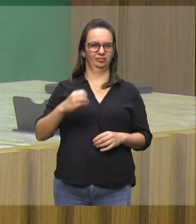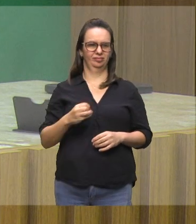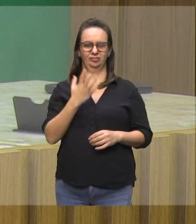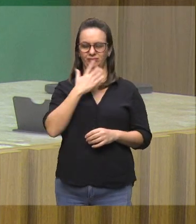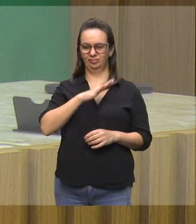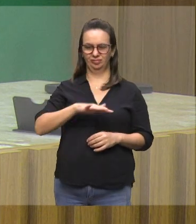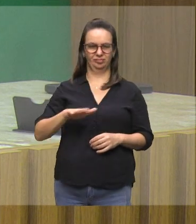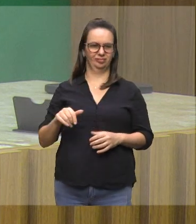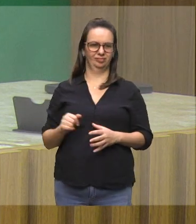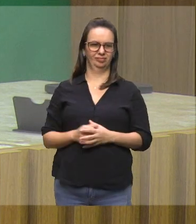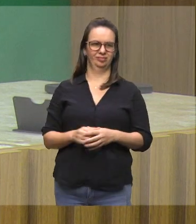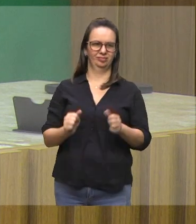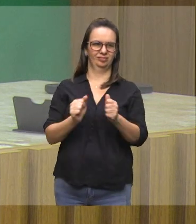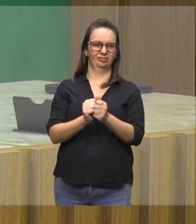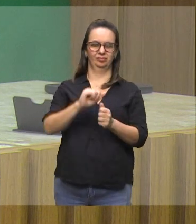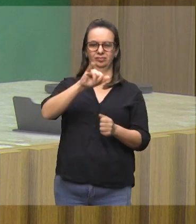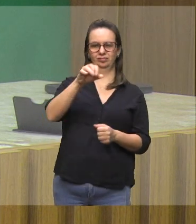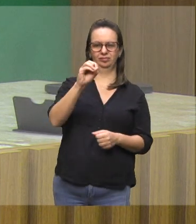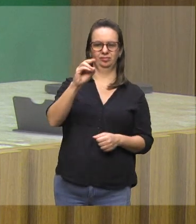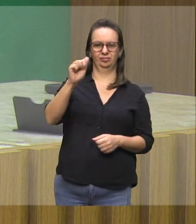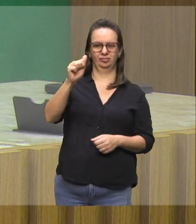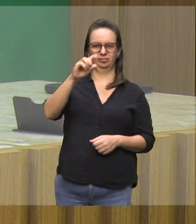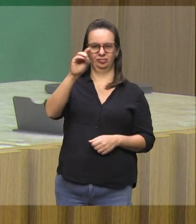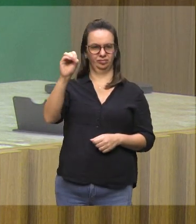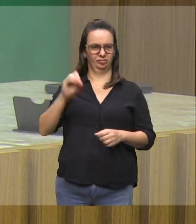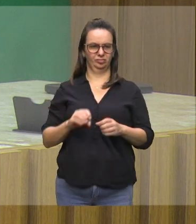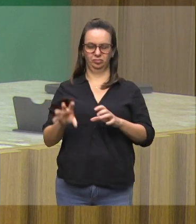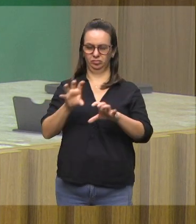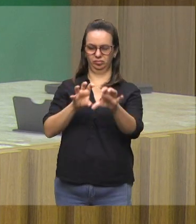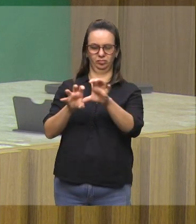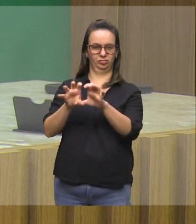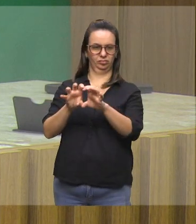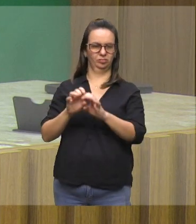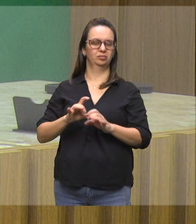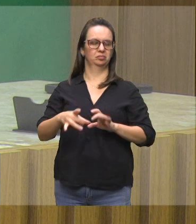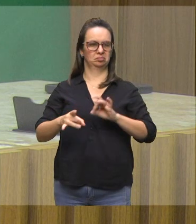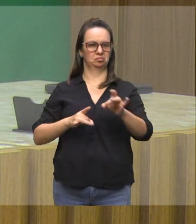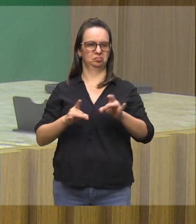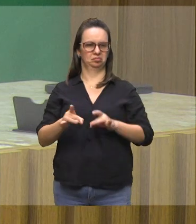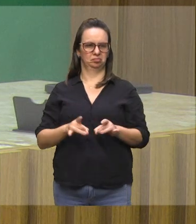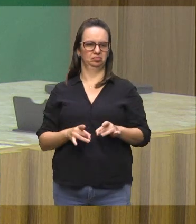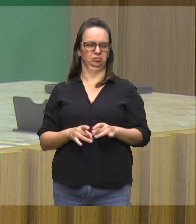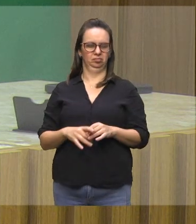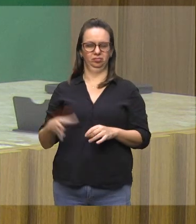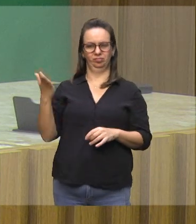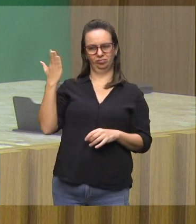filho dele, o Einstein, organizaram nesse final de semana, no domingo, lá no